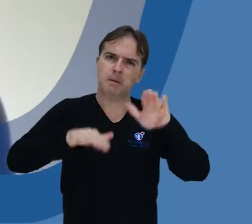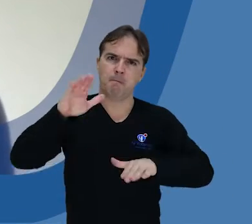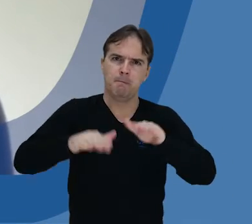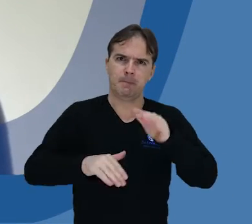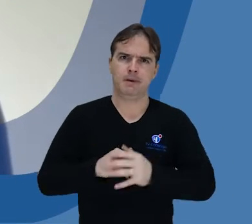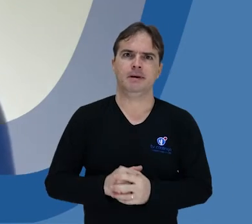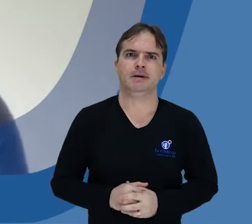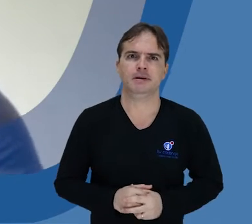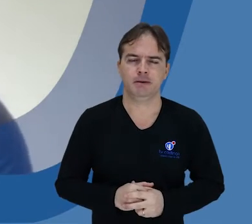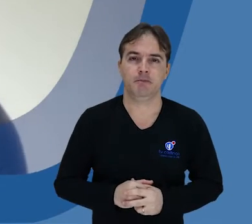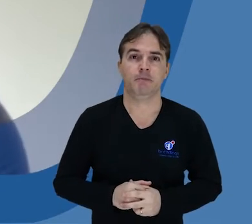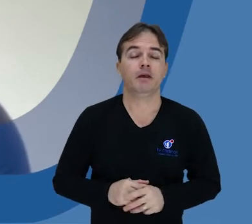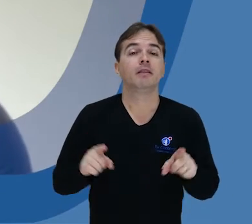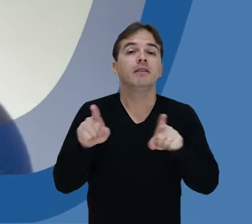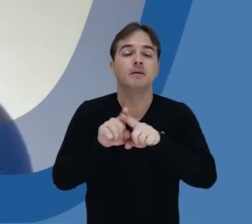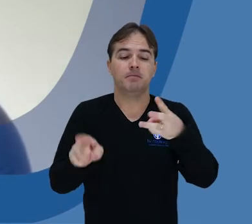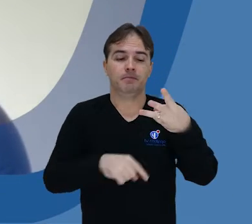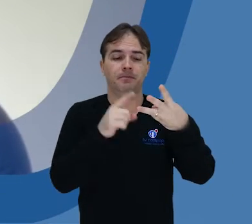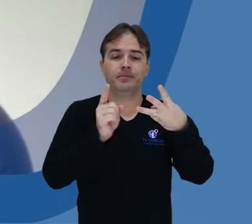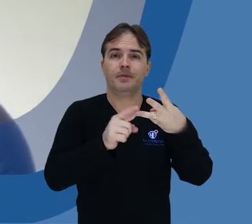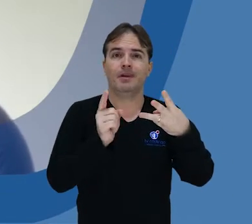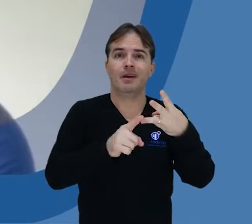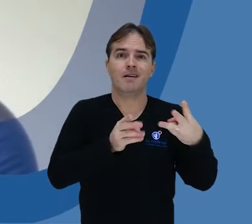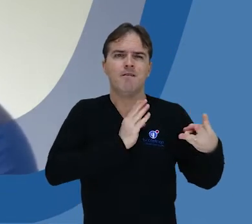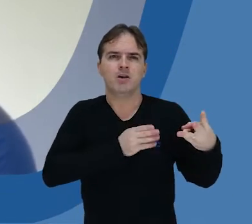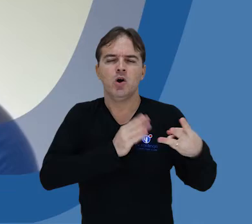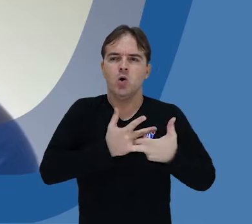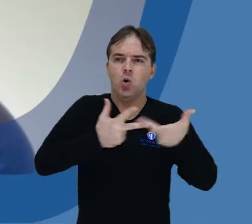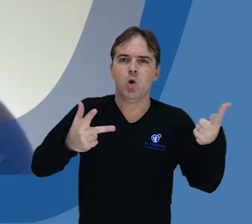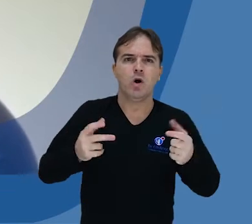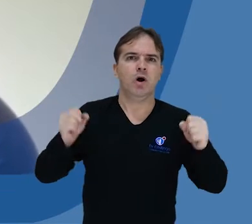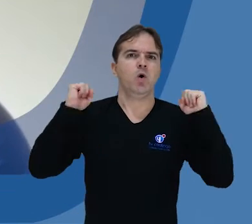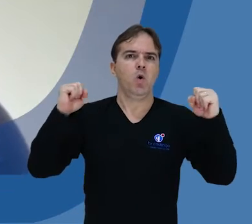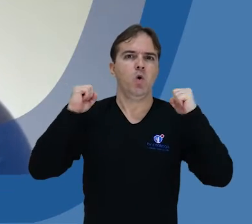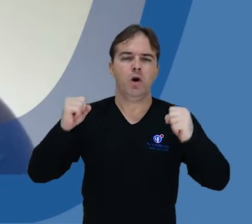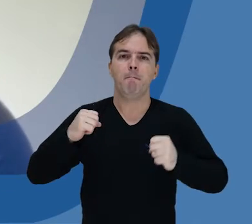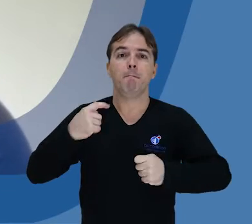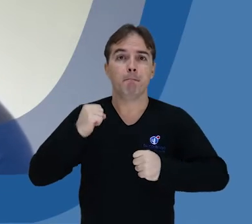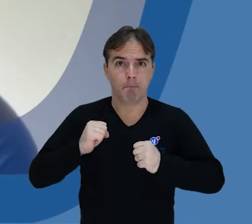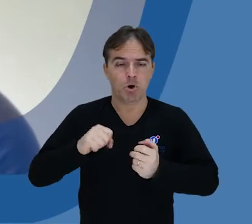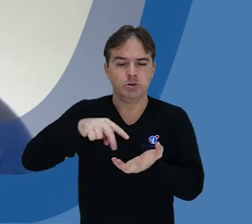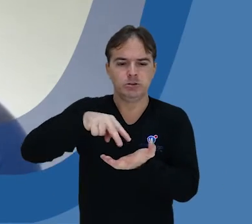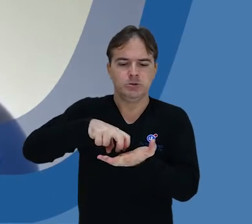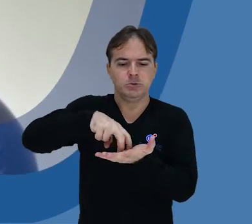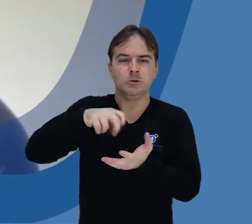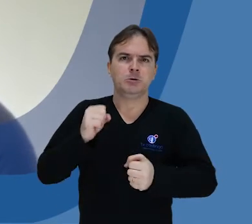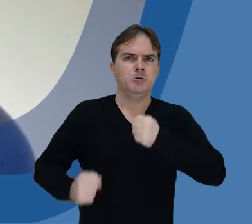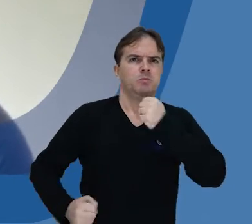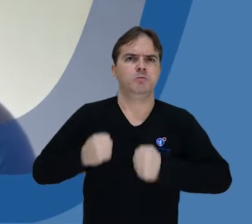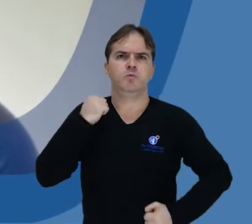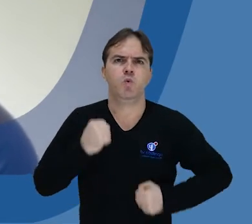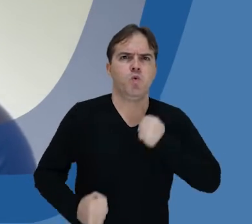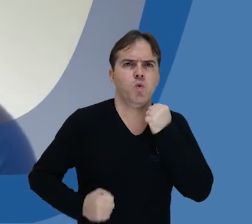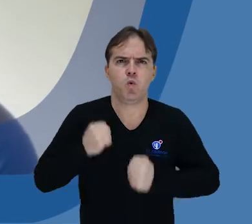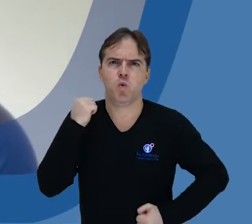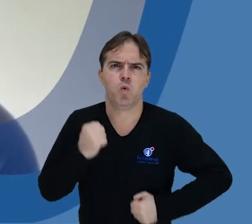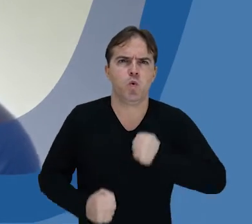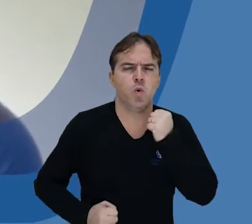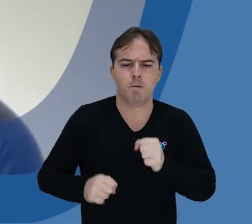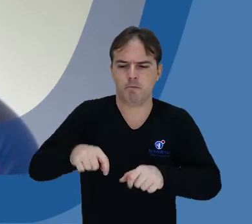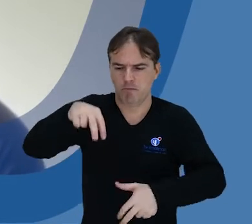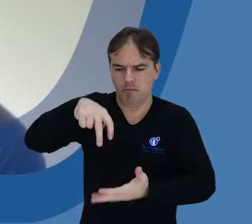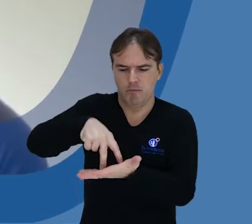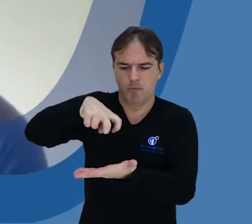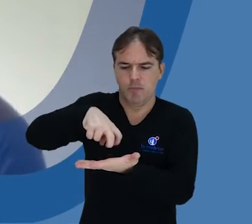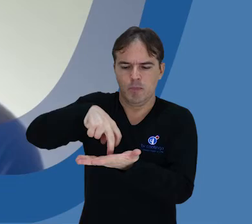parte cardiovascular, da parte de resistência em geral, nós podemos fazer os exercícios de corridas estacionárias, como elevação de joelhos